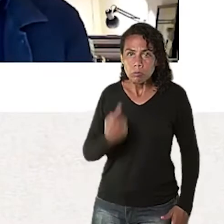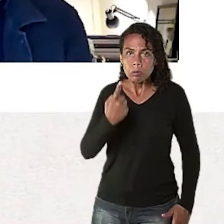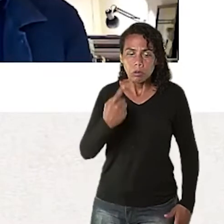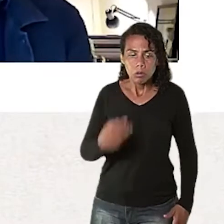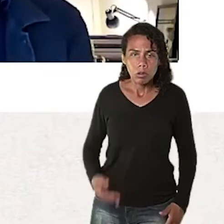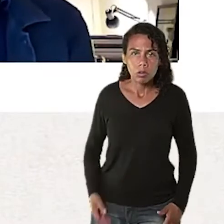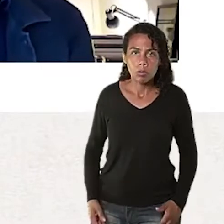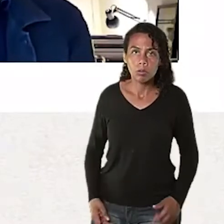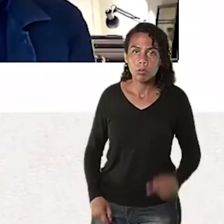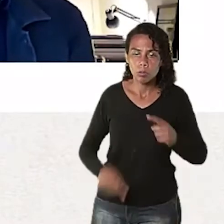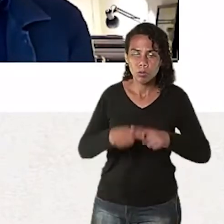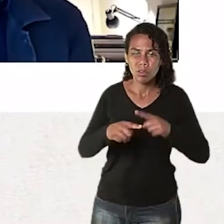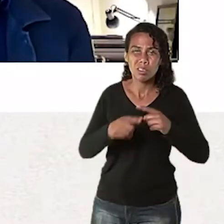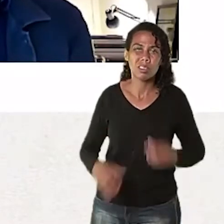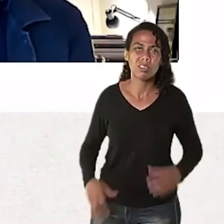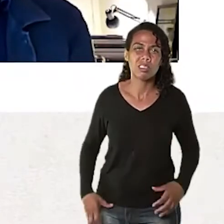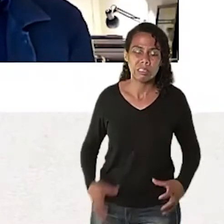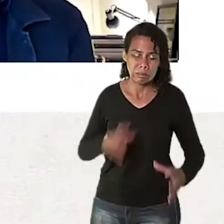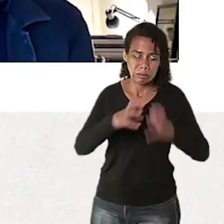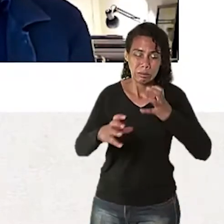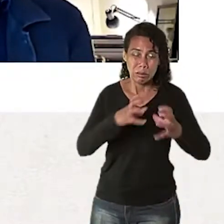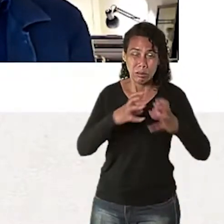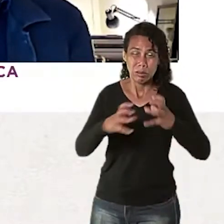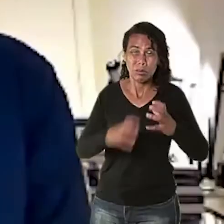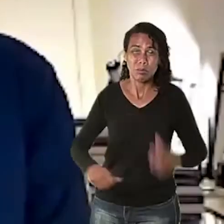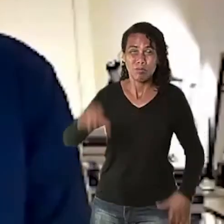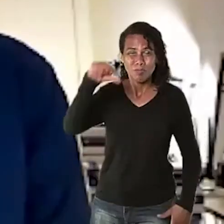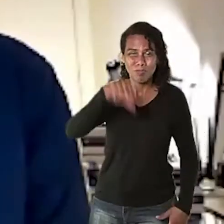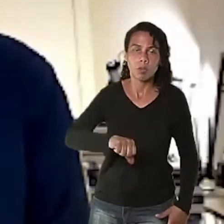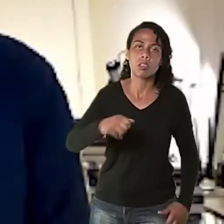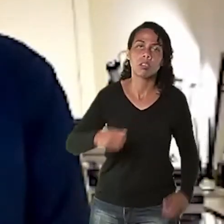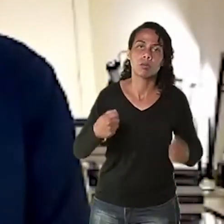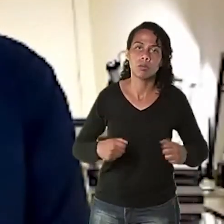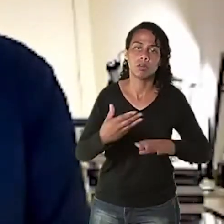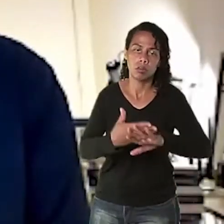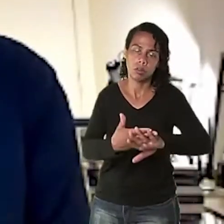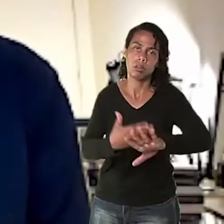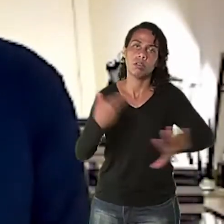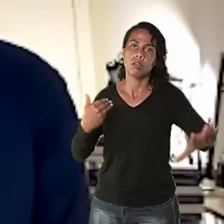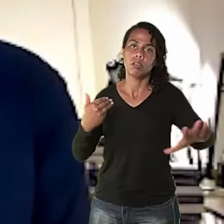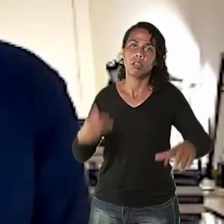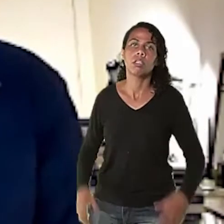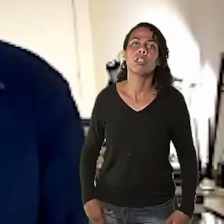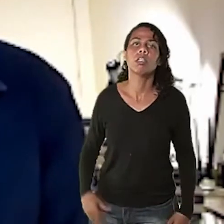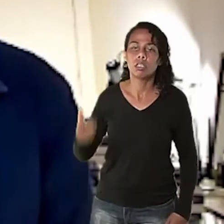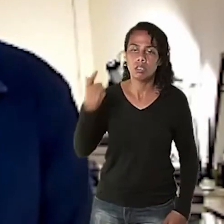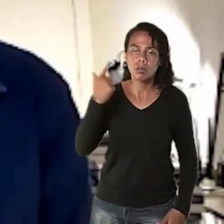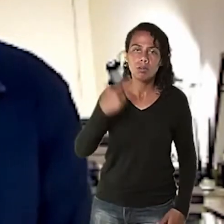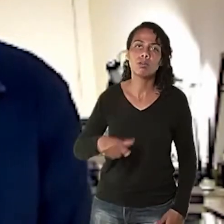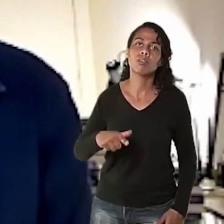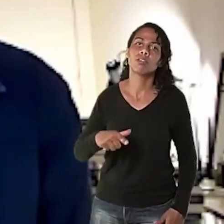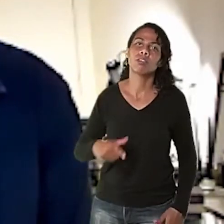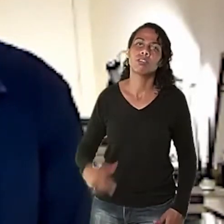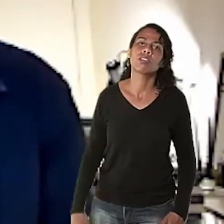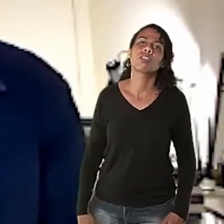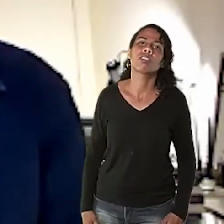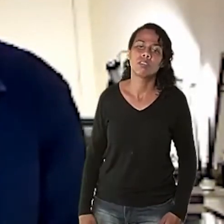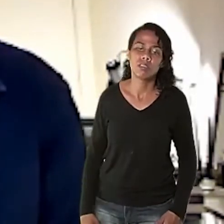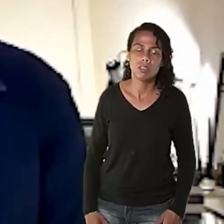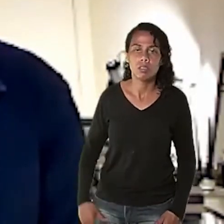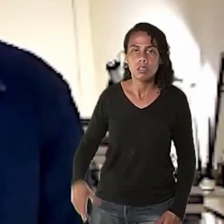caras não me baterem. E assim eu fugi da situação. Então, tem várias coisas assim nesse livro, né,